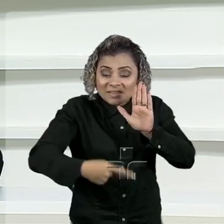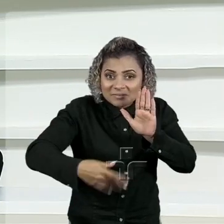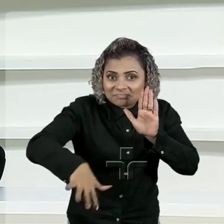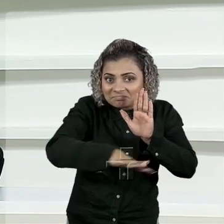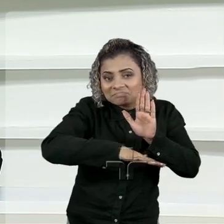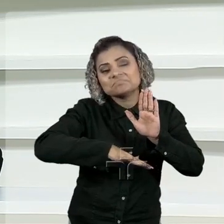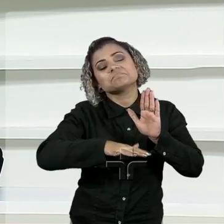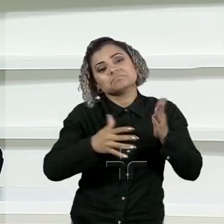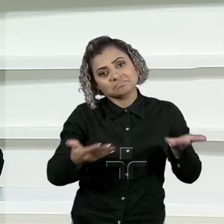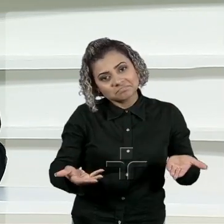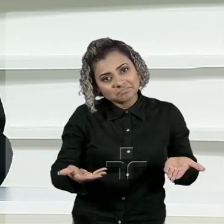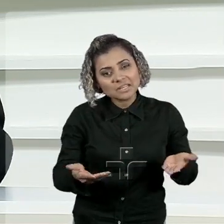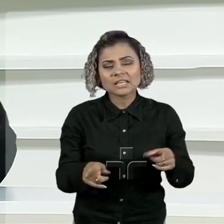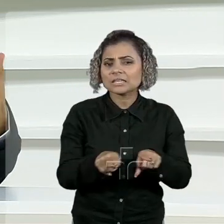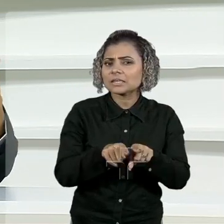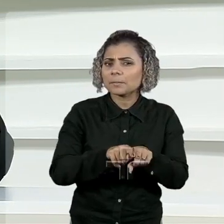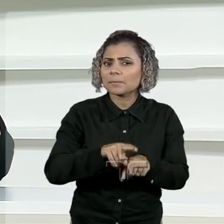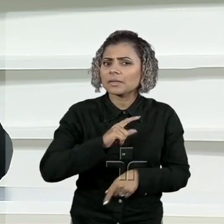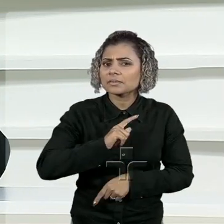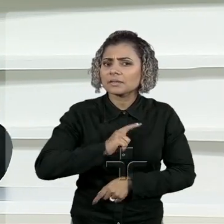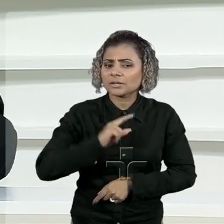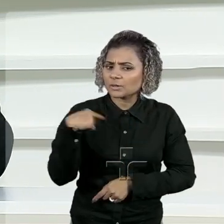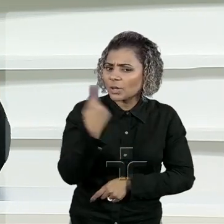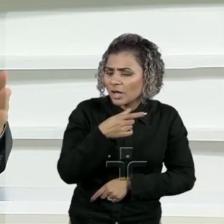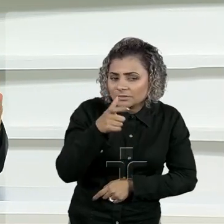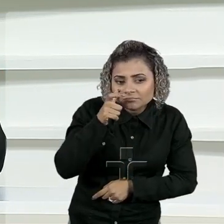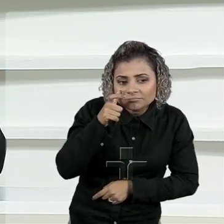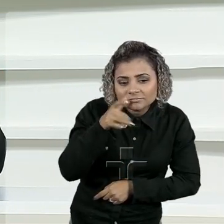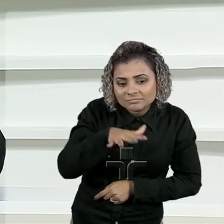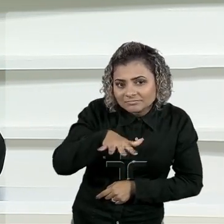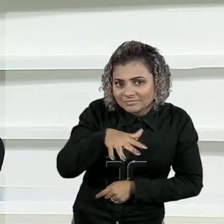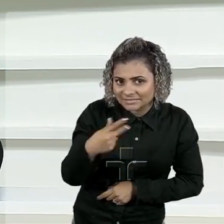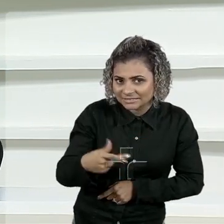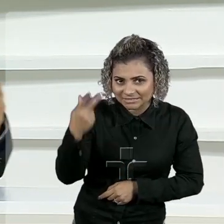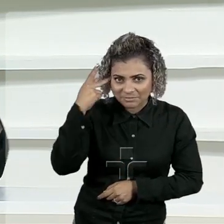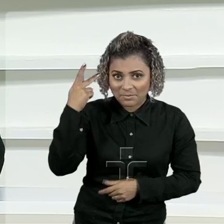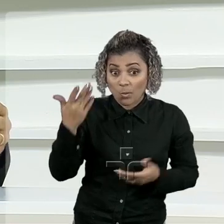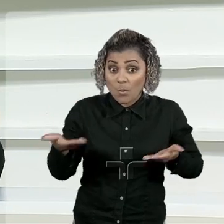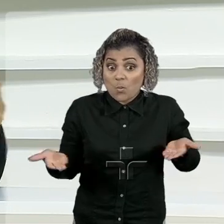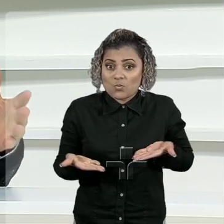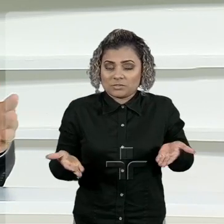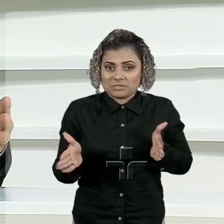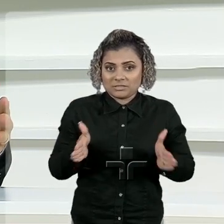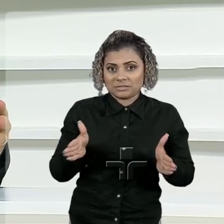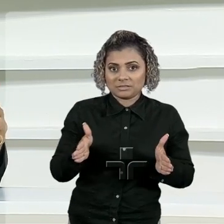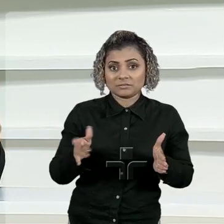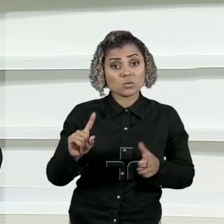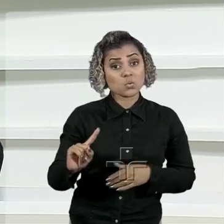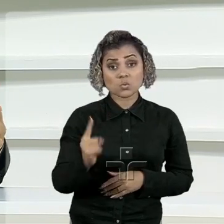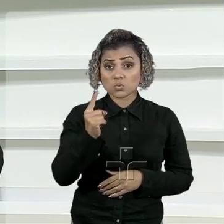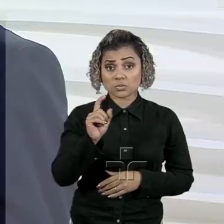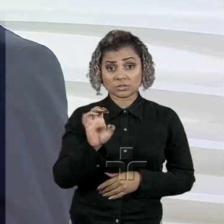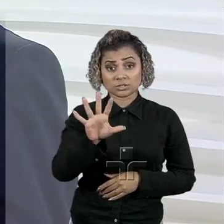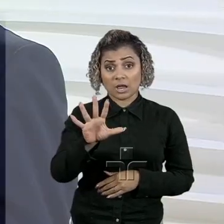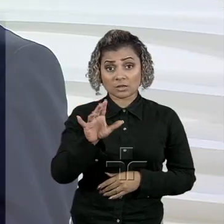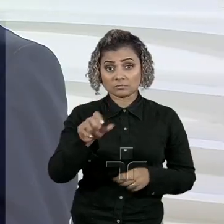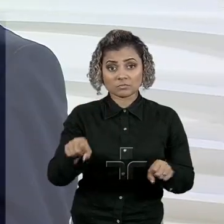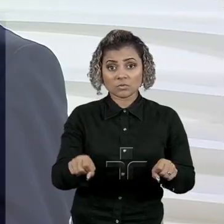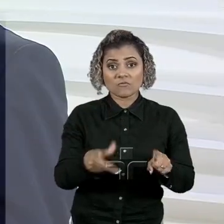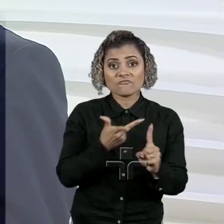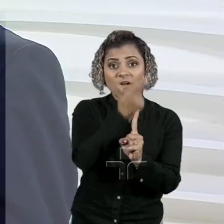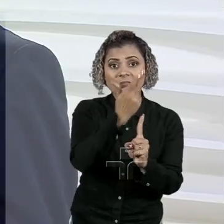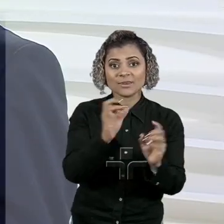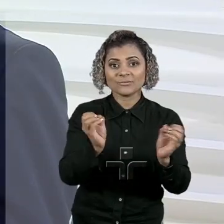e nós estamos vendo a situação de São Paulo hoje, praticamente é o único estado que não está falido,